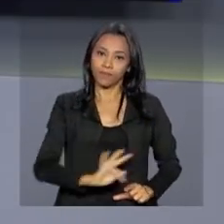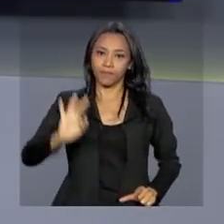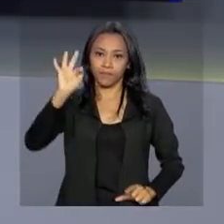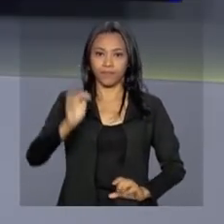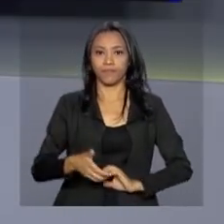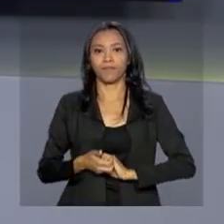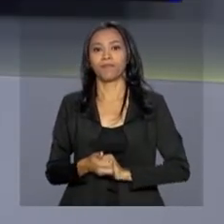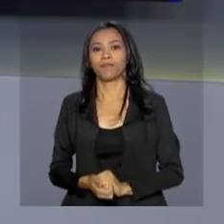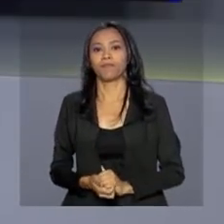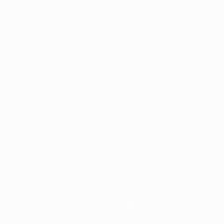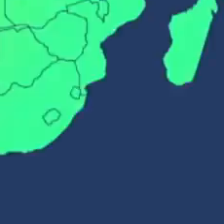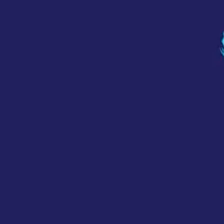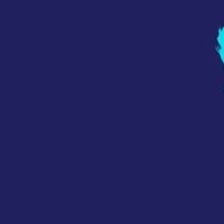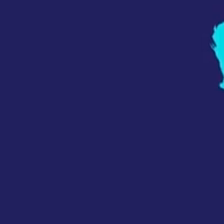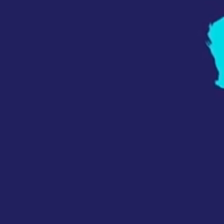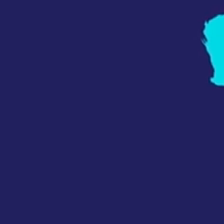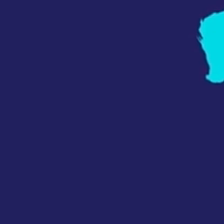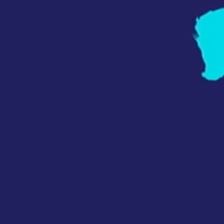Federal